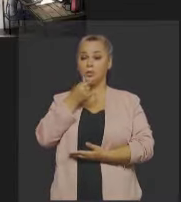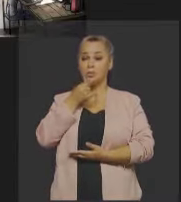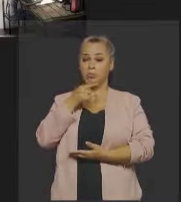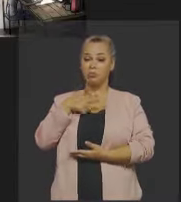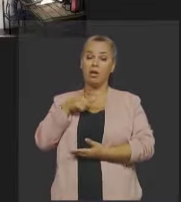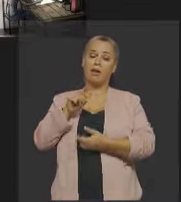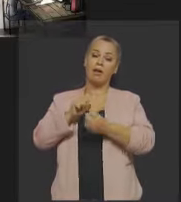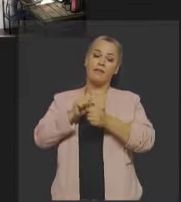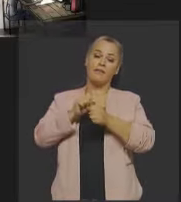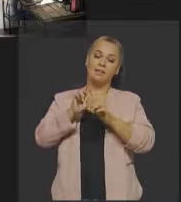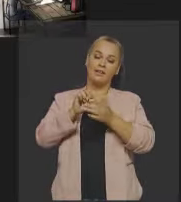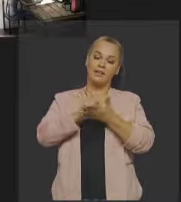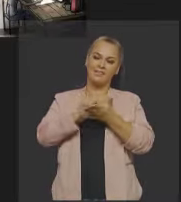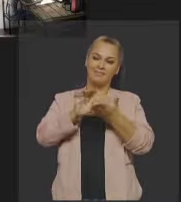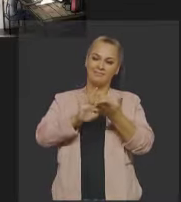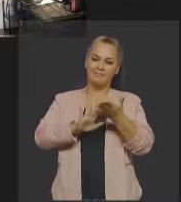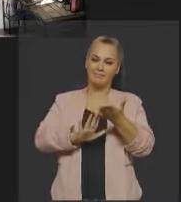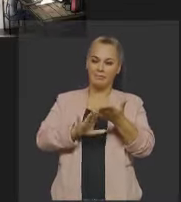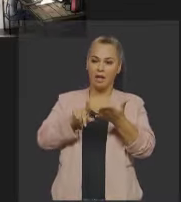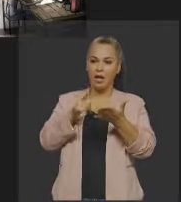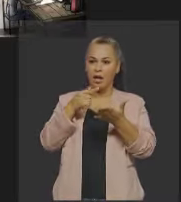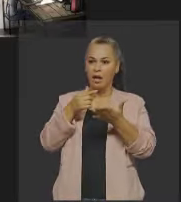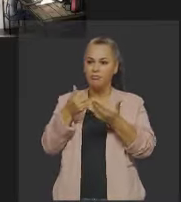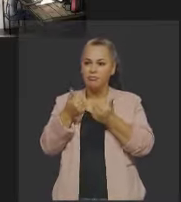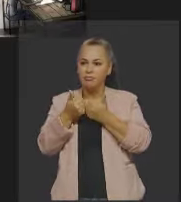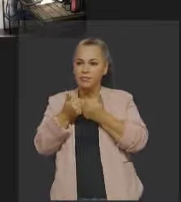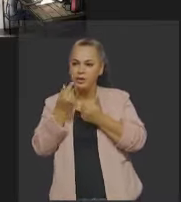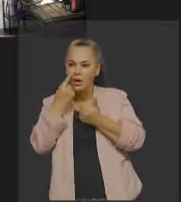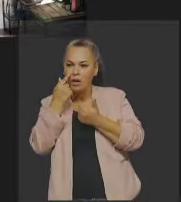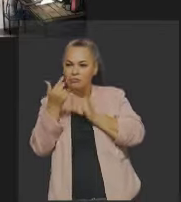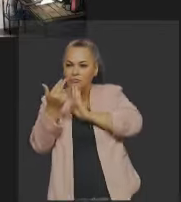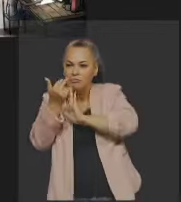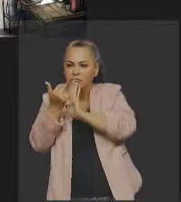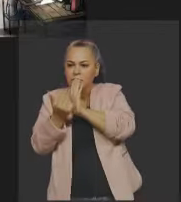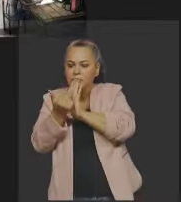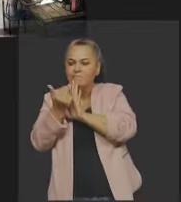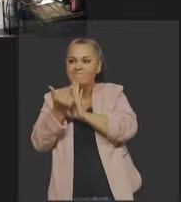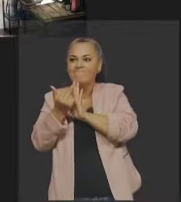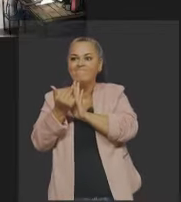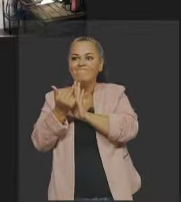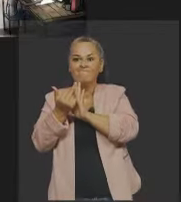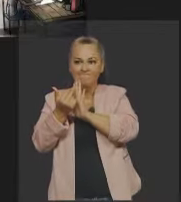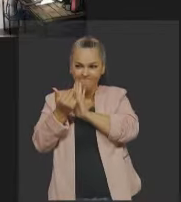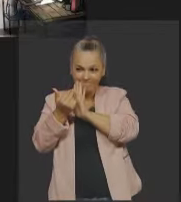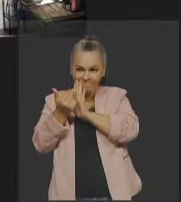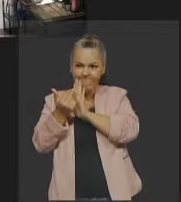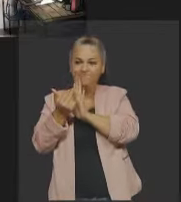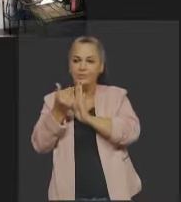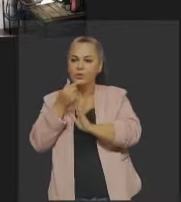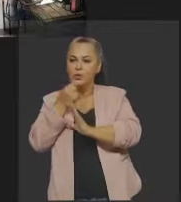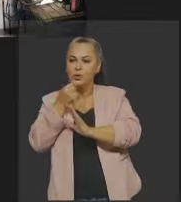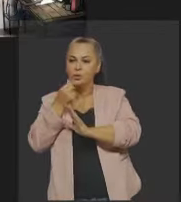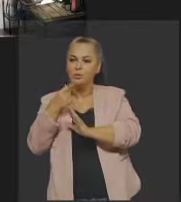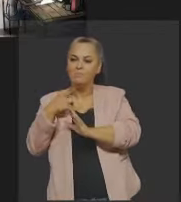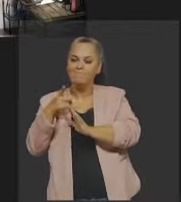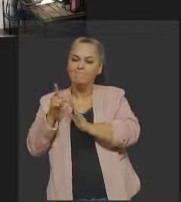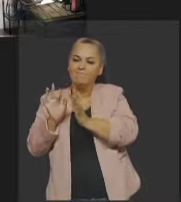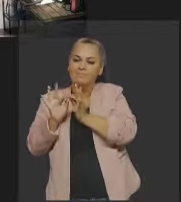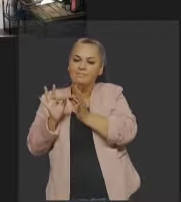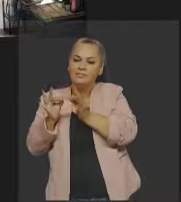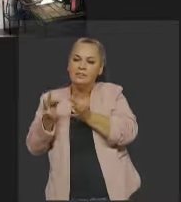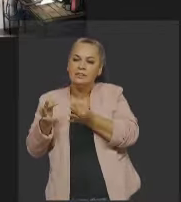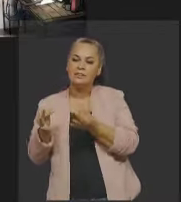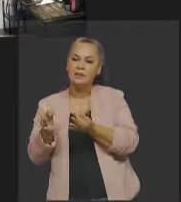distância. Ao mesmo tempo, a gente tem um outro menino num quarto extremamente mais